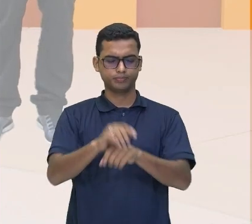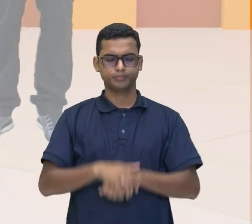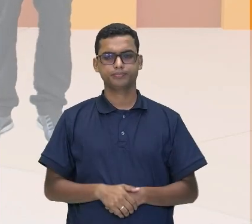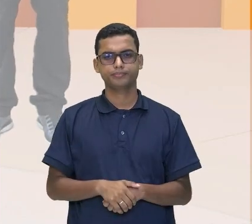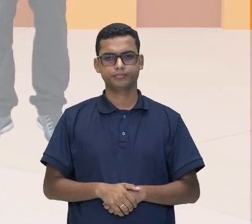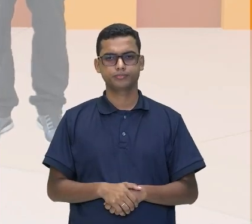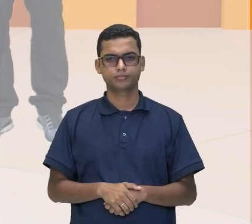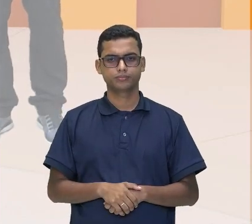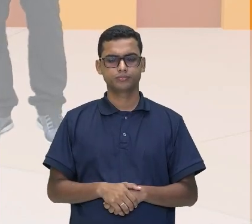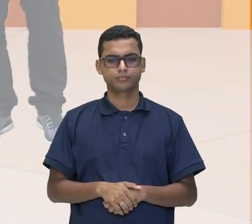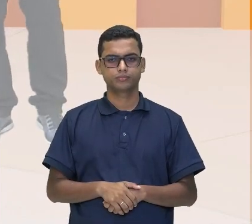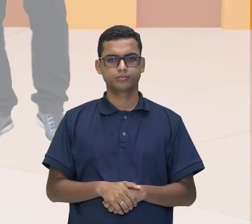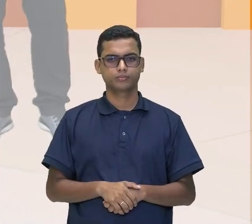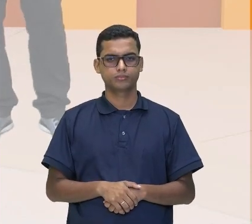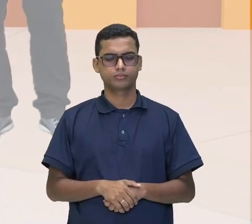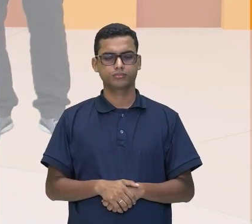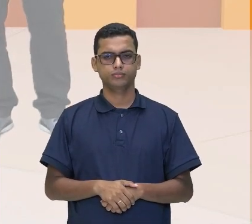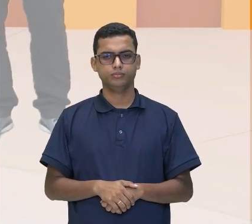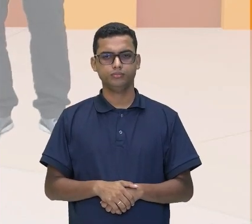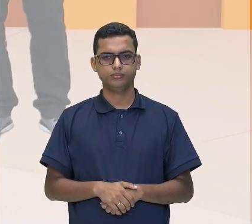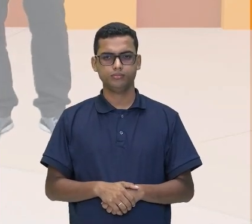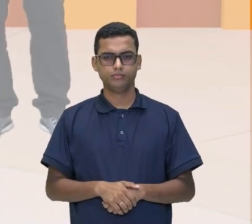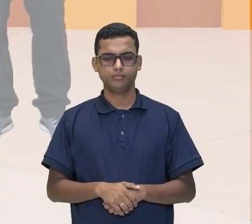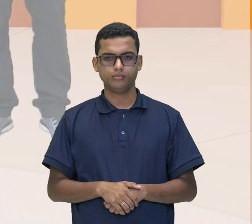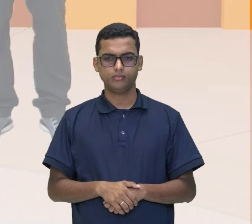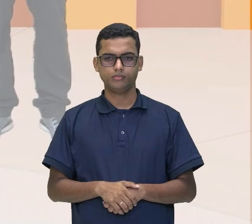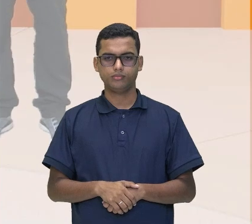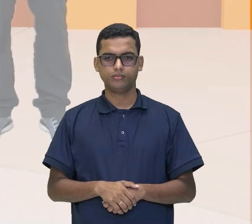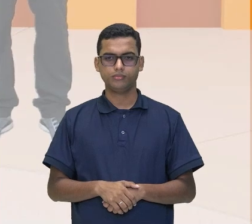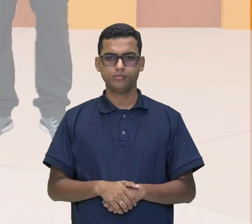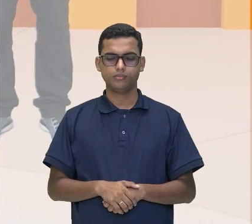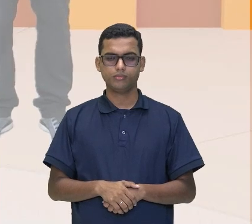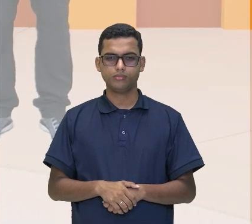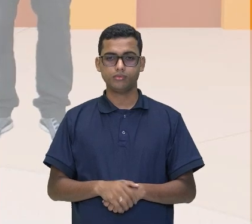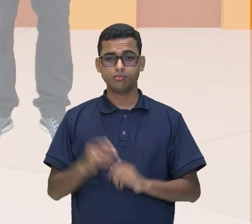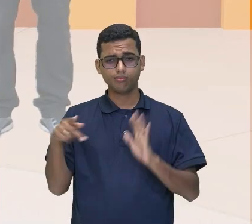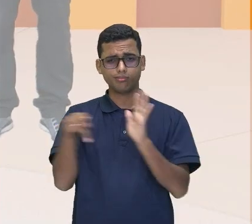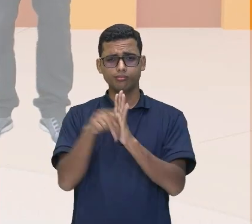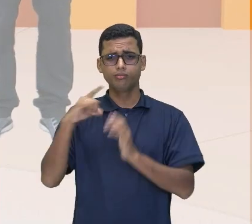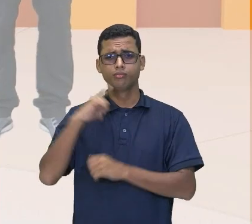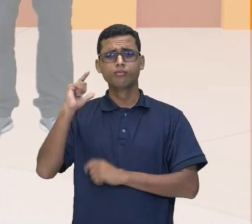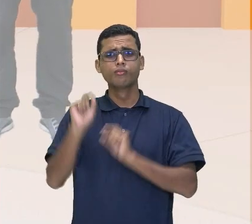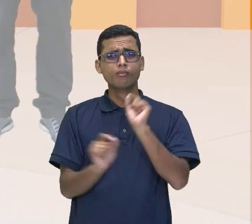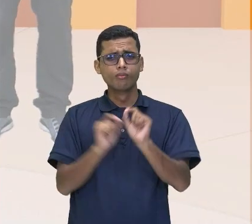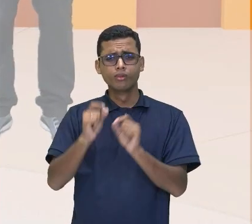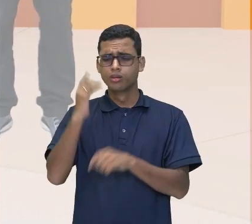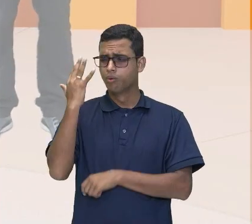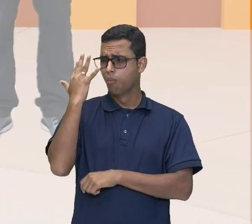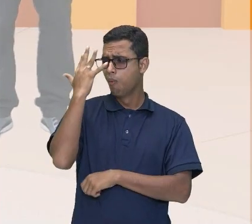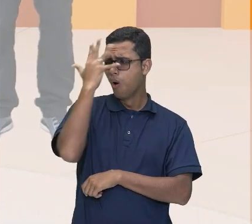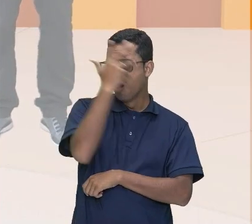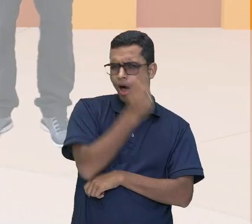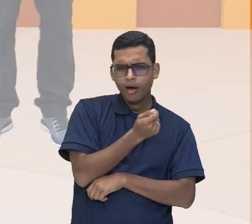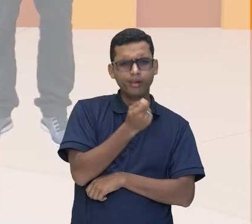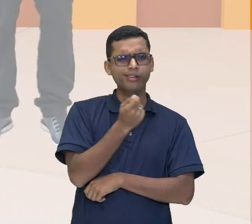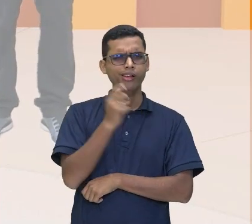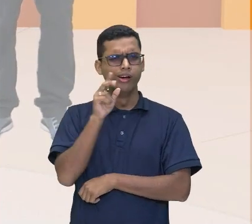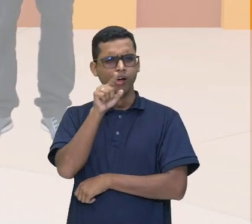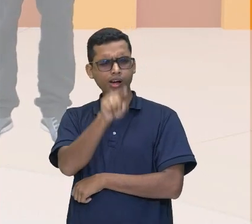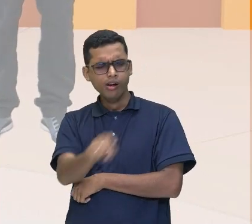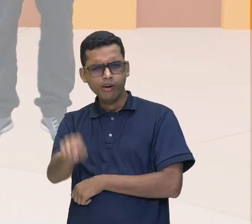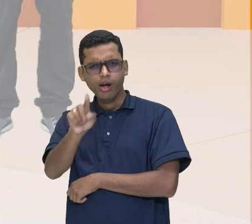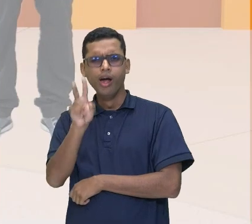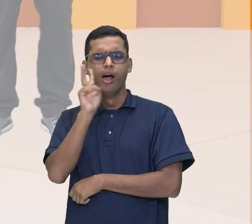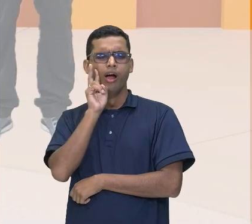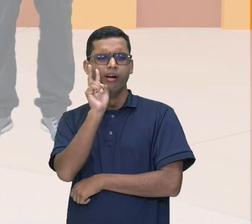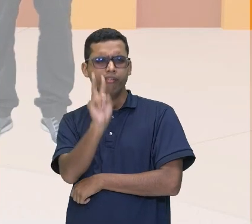campo filosoficamente falando da estética, né? A beleza de tudo isso. A beleza de você olhar,